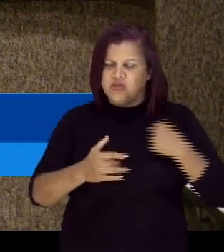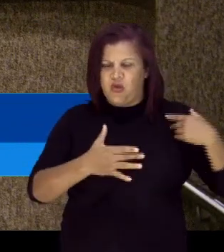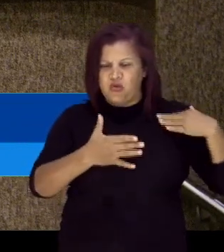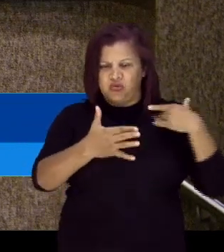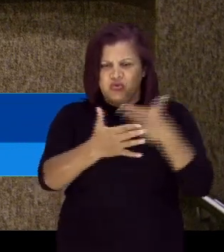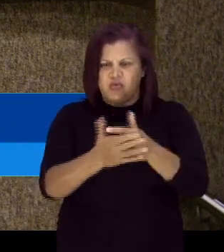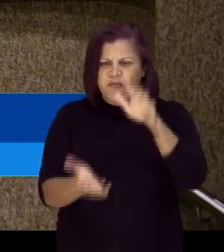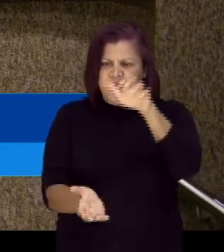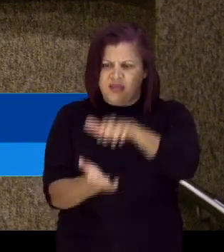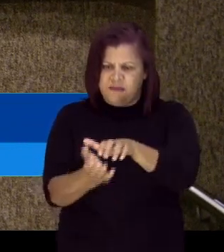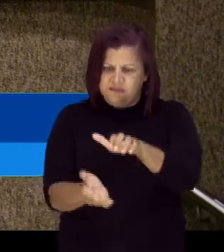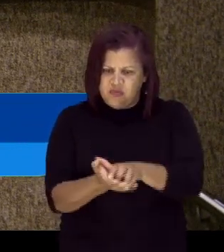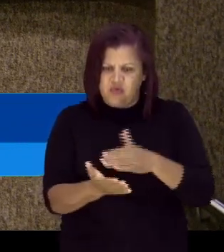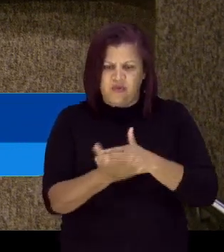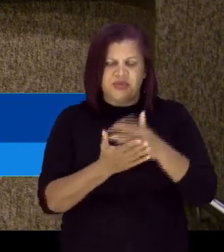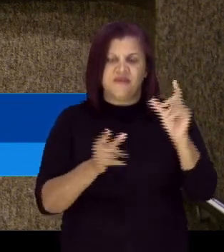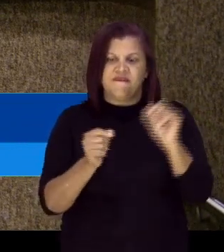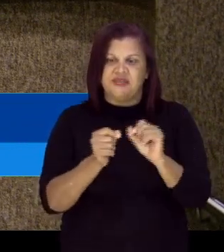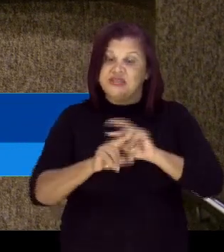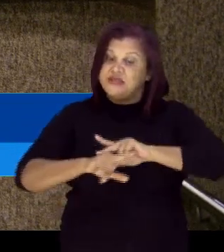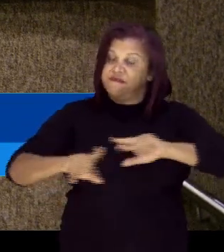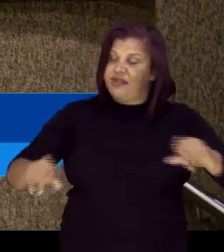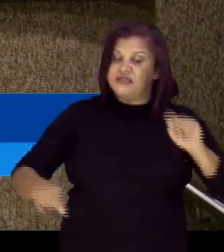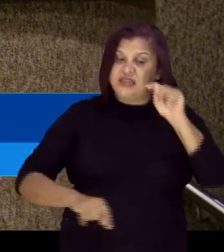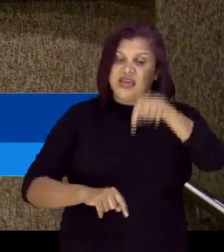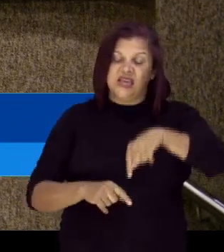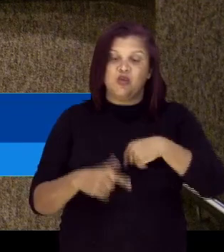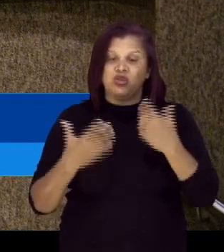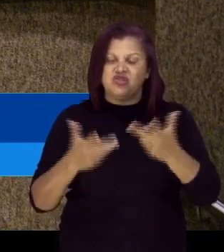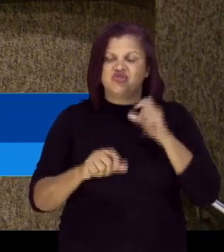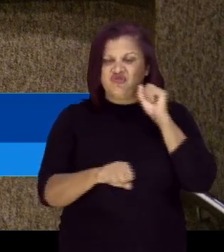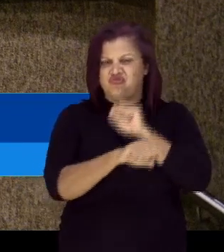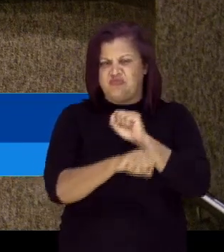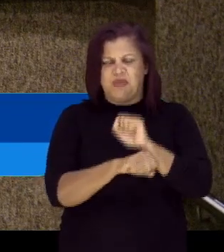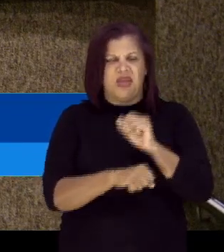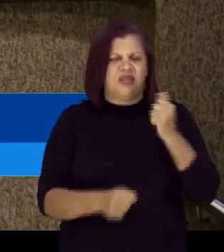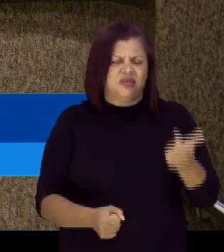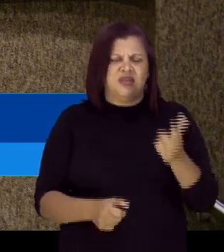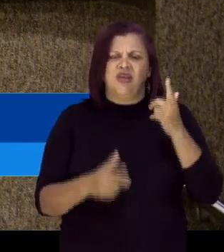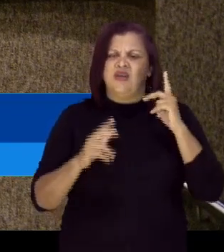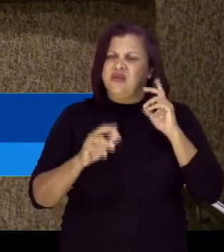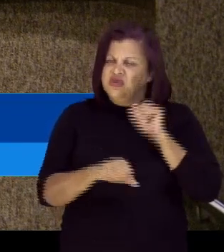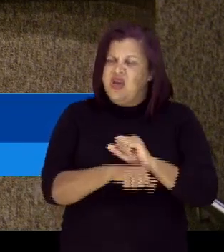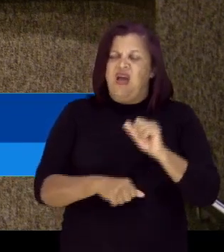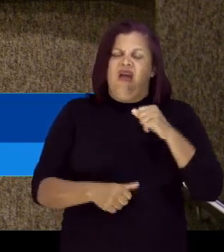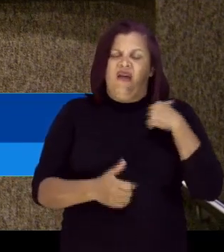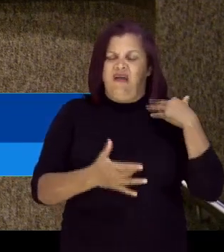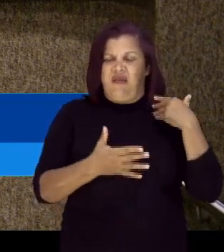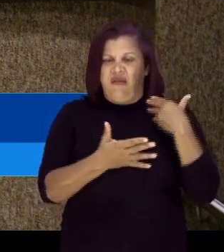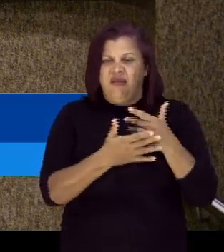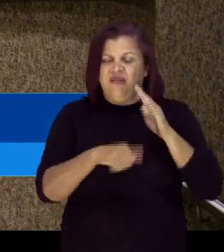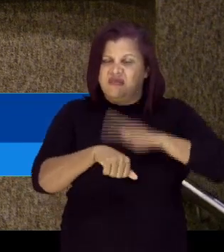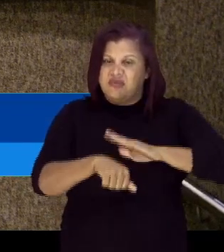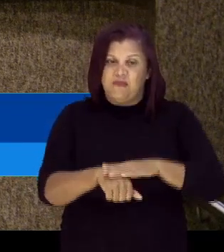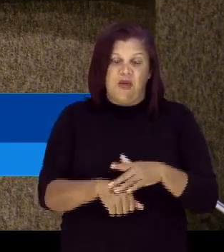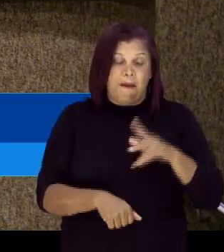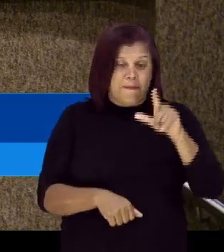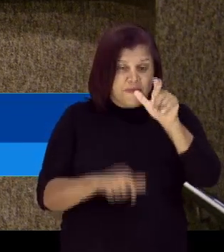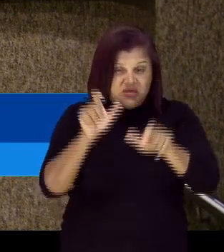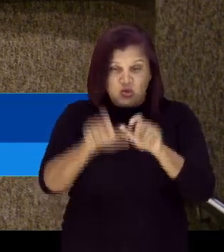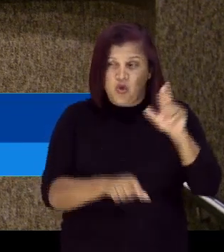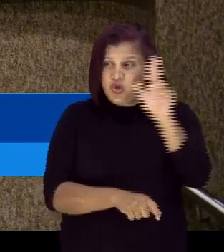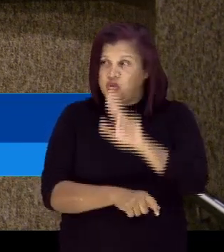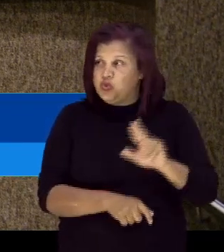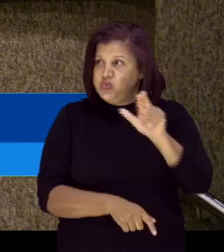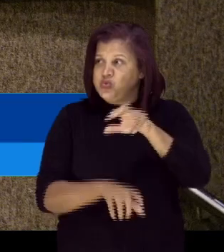todo o Pernambuco, começar a fazer essa diferença, que é aquilo que a gente espera e tanto aguarda há tanto tempo, porque as pessoas que fazem uso